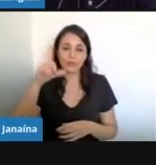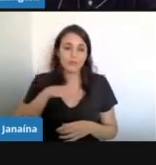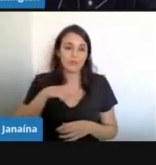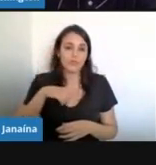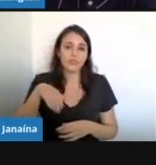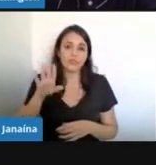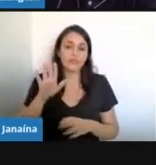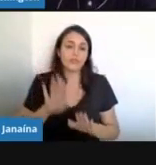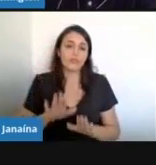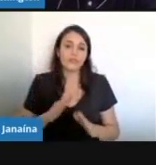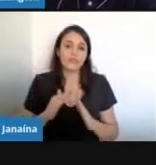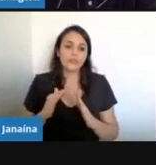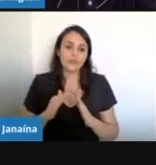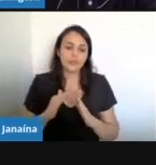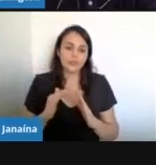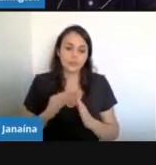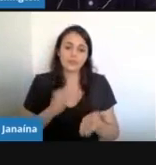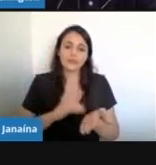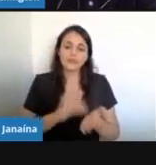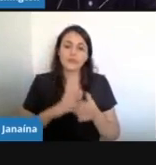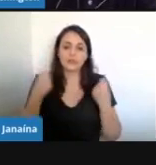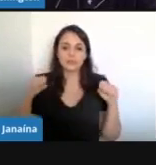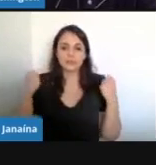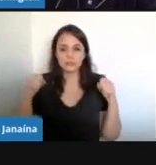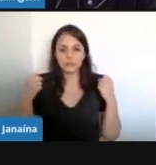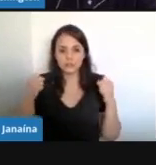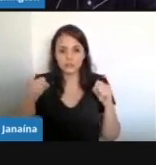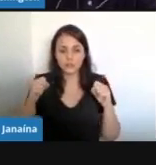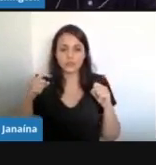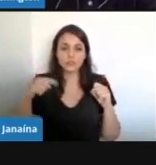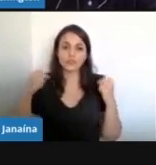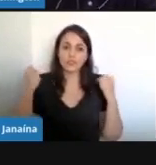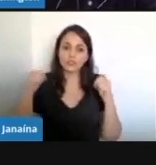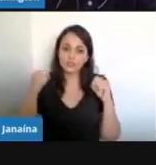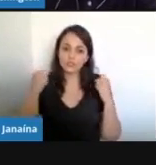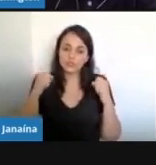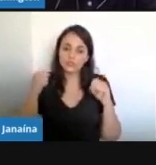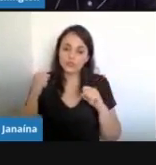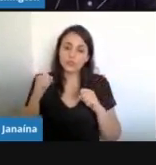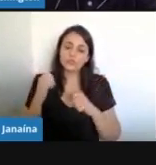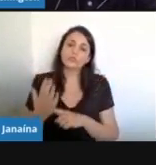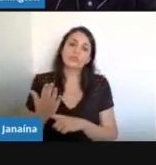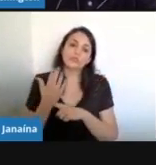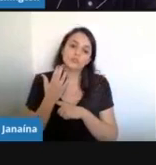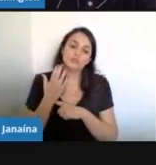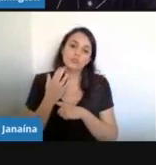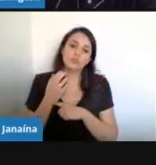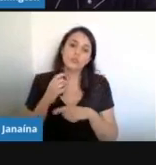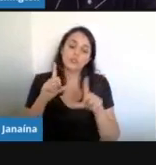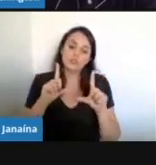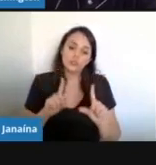sendo que a inatividade física também corrobora muito e é um fator de risco para doenças crônicas